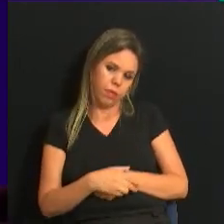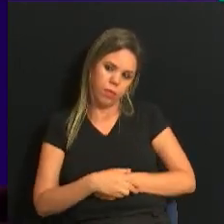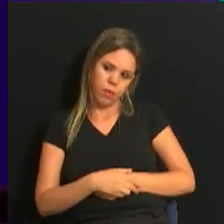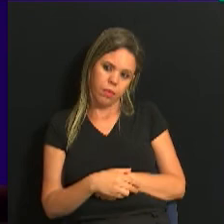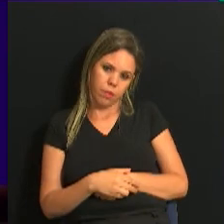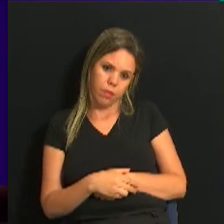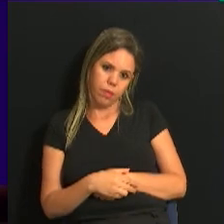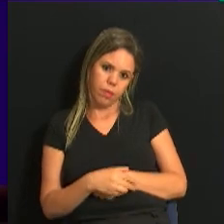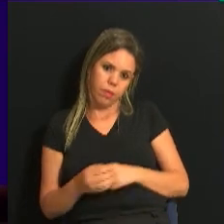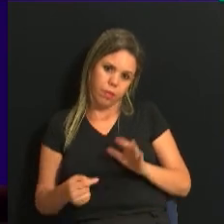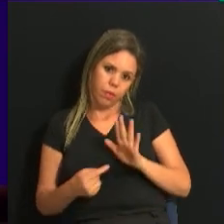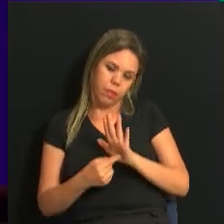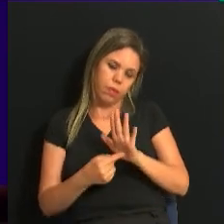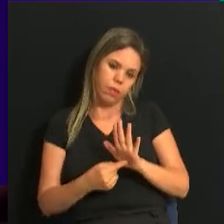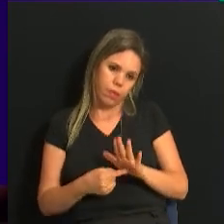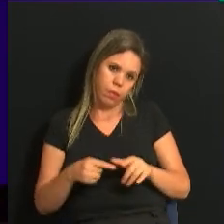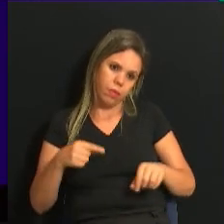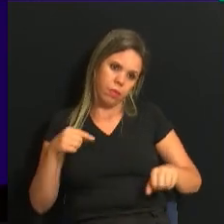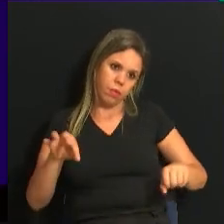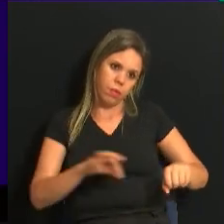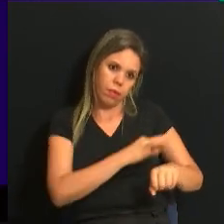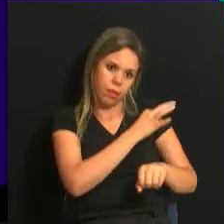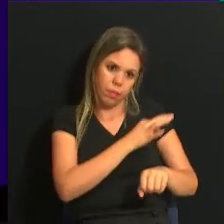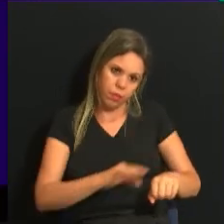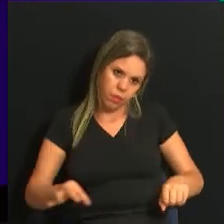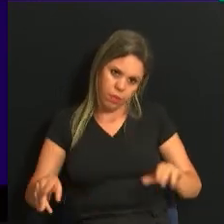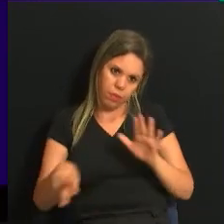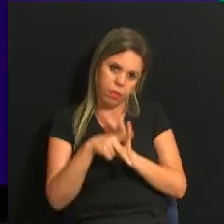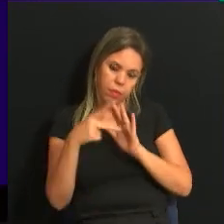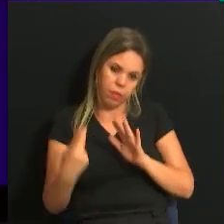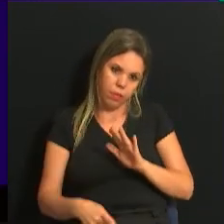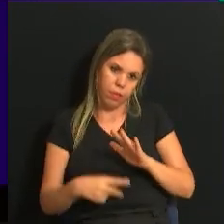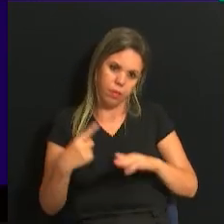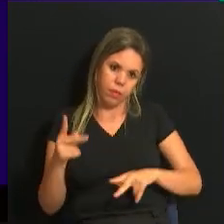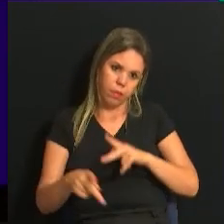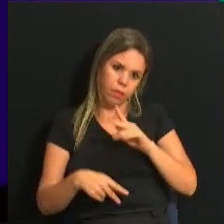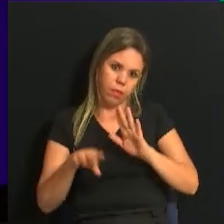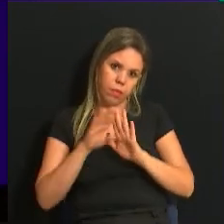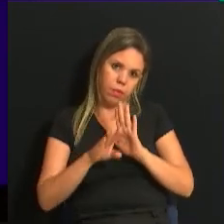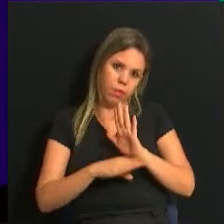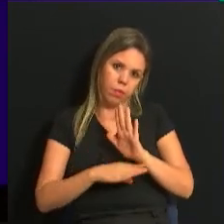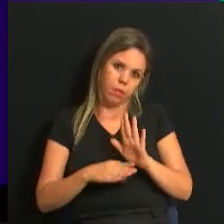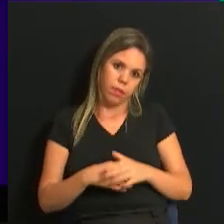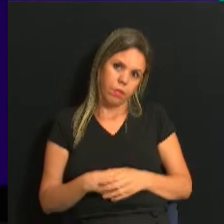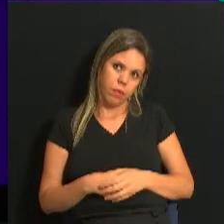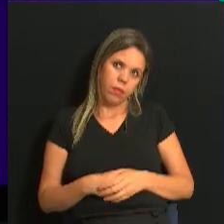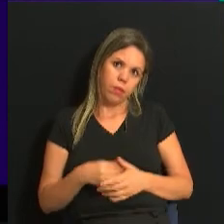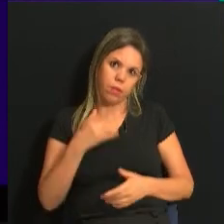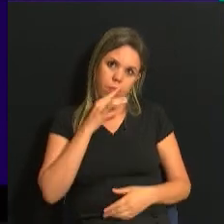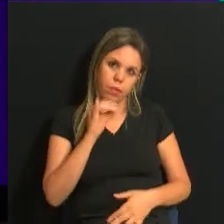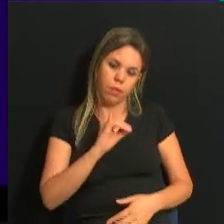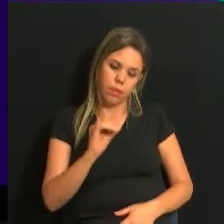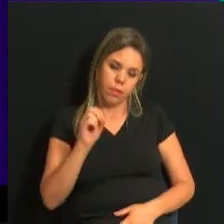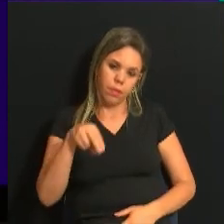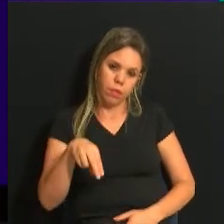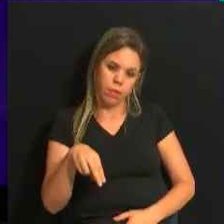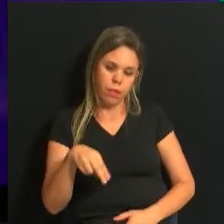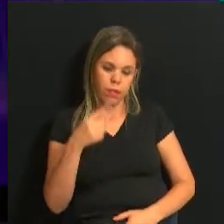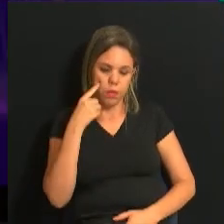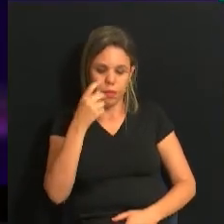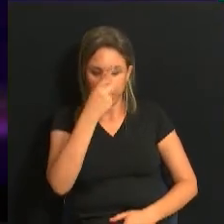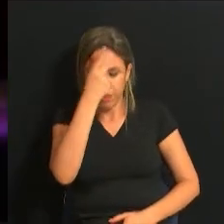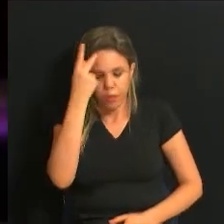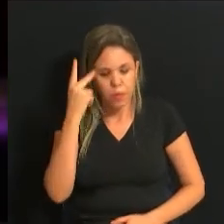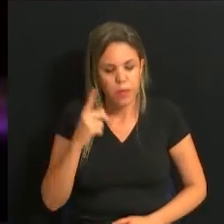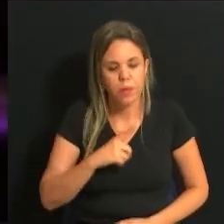A apresentação da orquestra será exclusiva para os clientes do programa de fidelidade Iguatemi On. Os interessados deverão